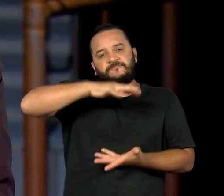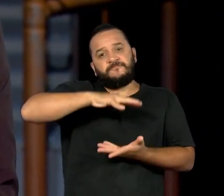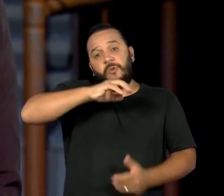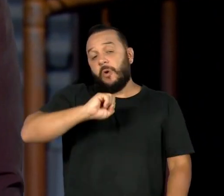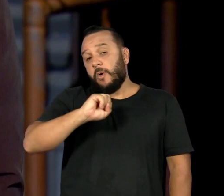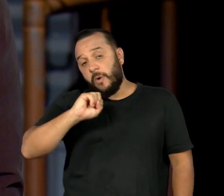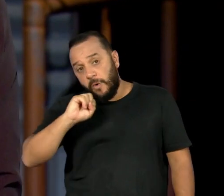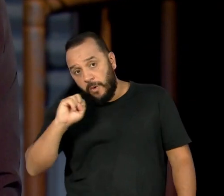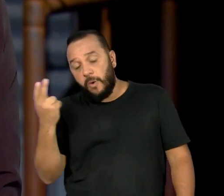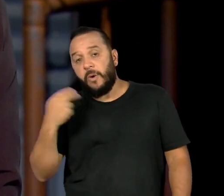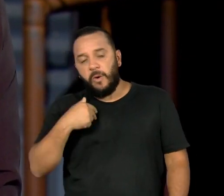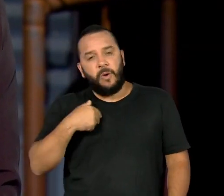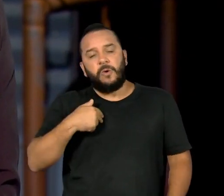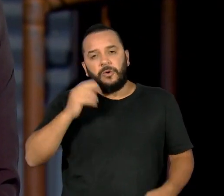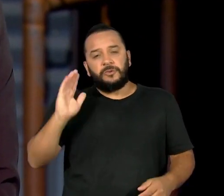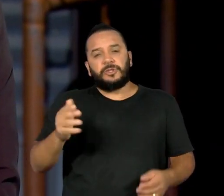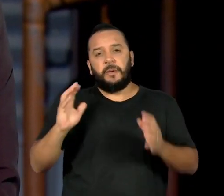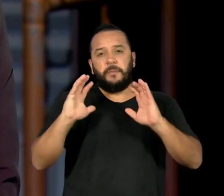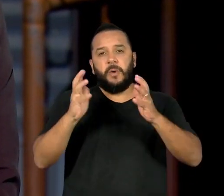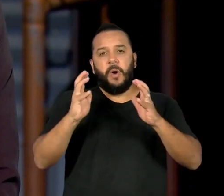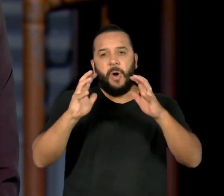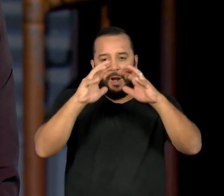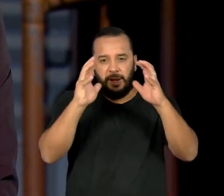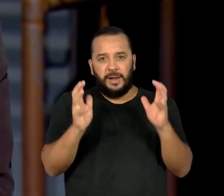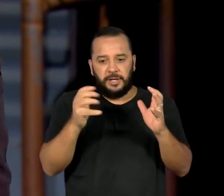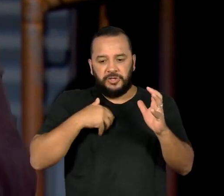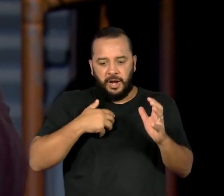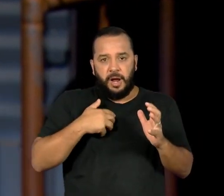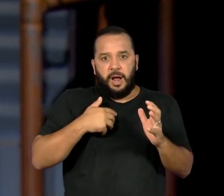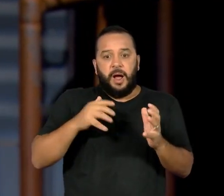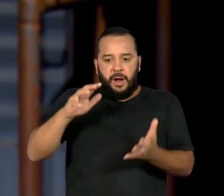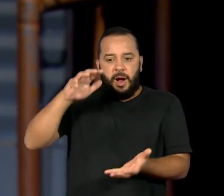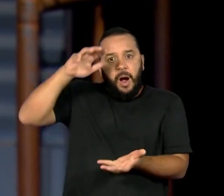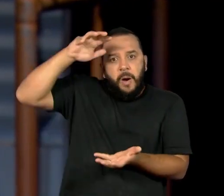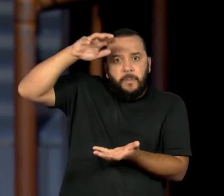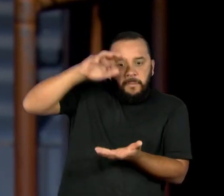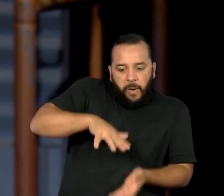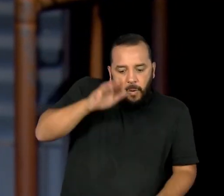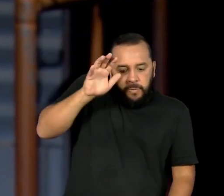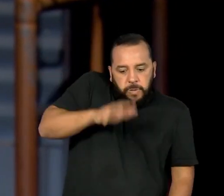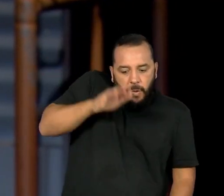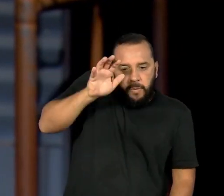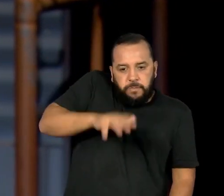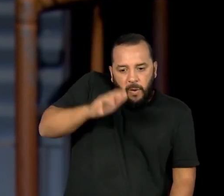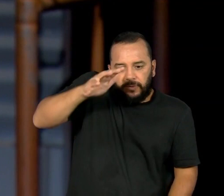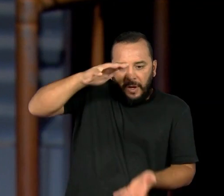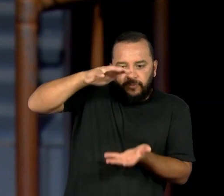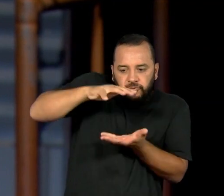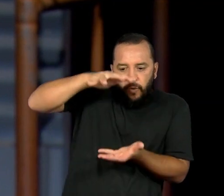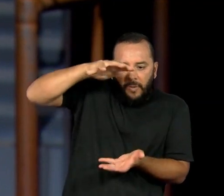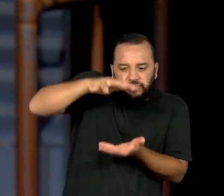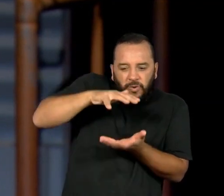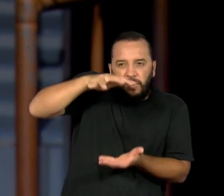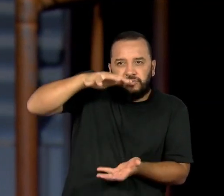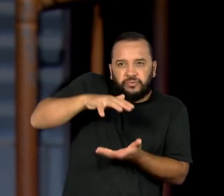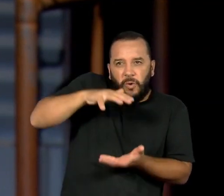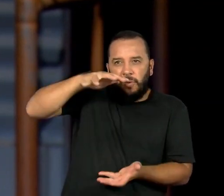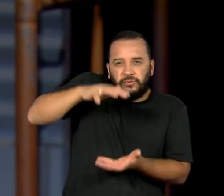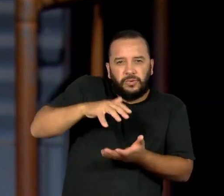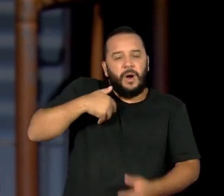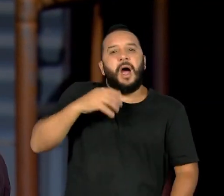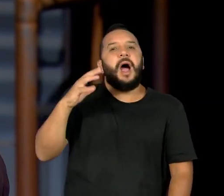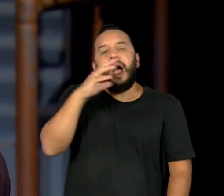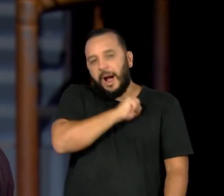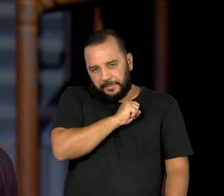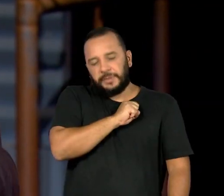Ou microfibras sintéticas de uma bola de basquete que se deforma toda ao quicar no chão e se recupera milésimos de segundo